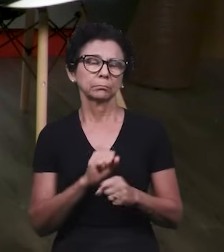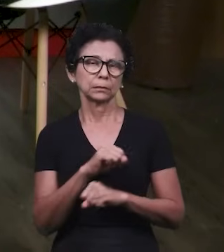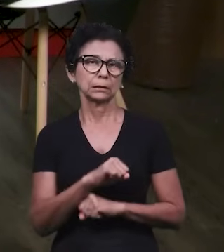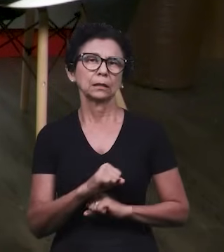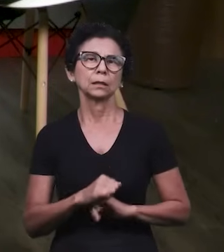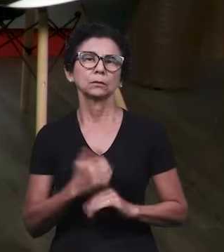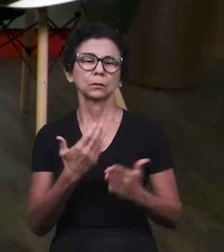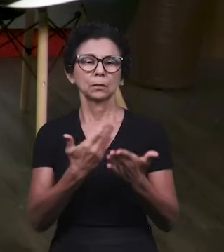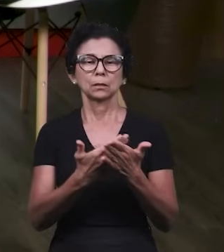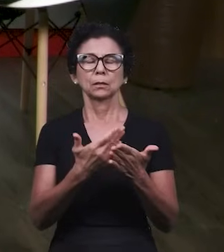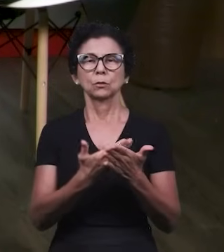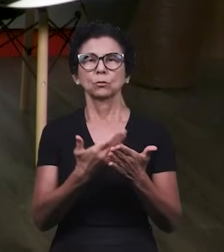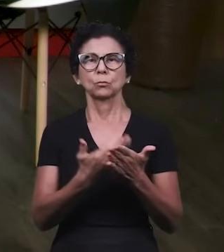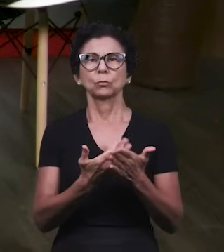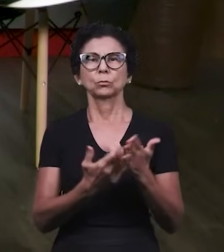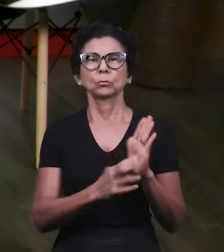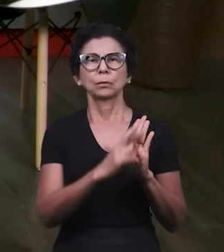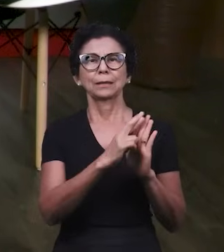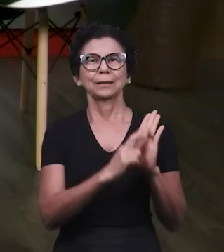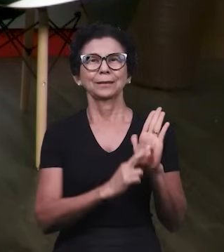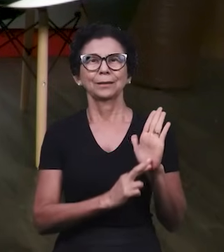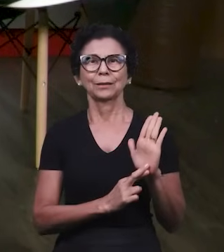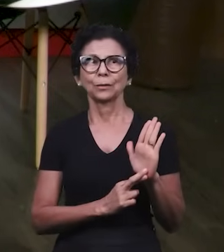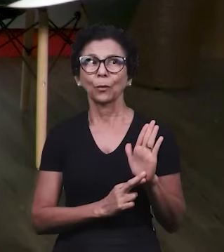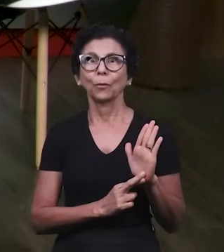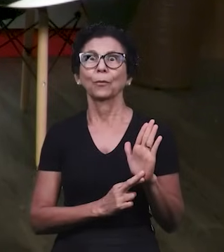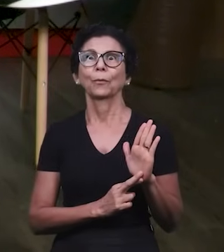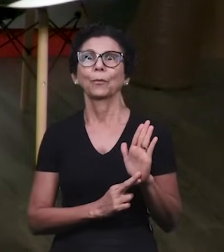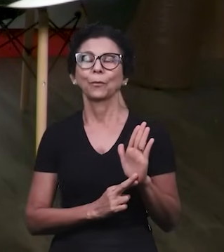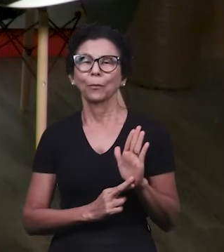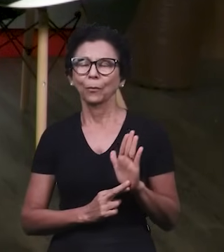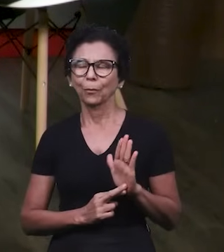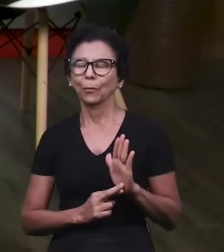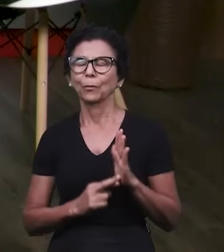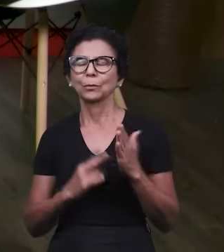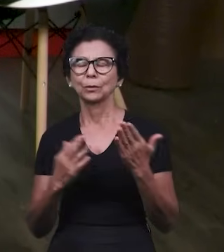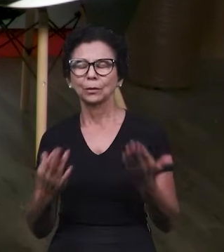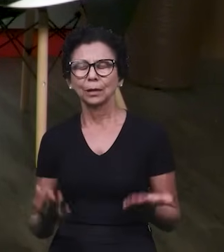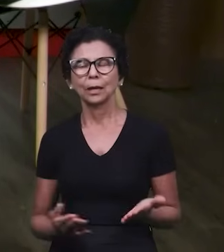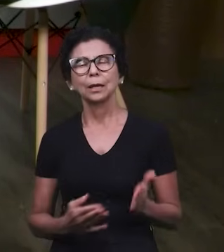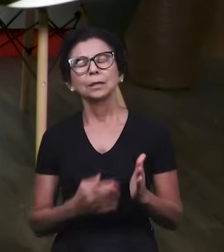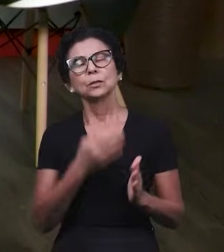trazíamos um relatório de um grande oceanógrafo, Jacques Cousteau.